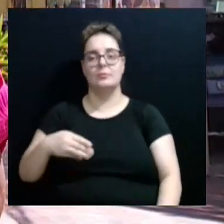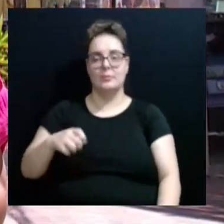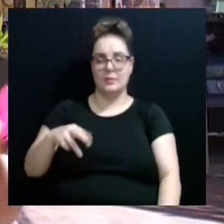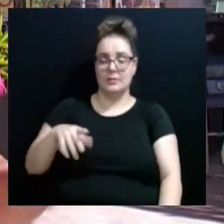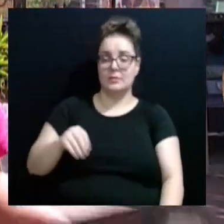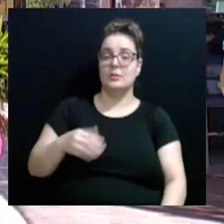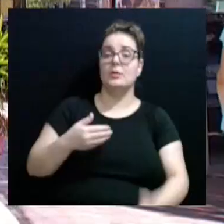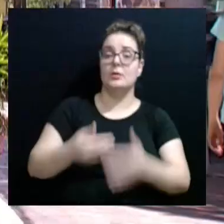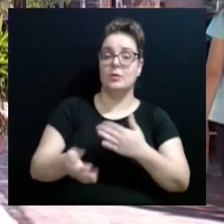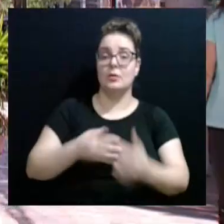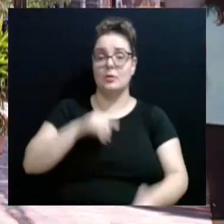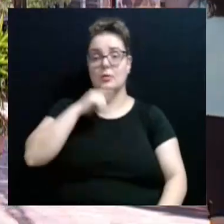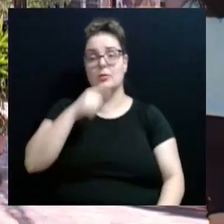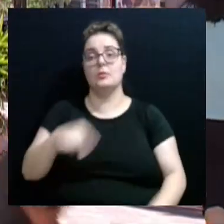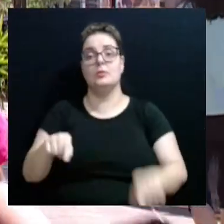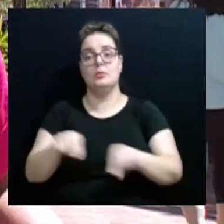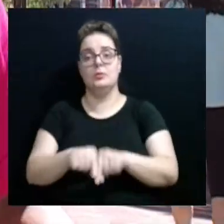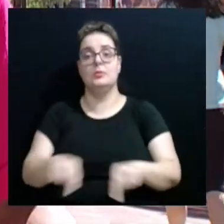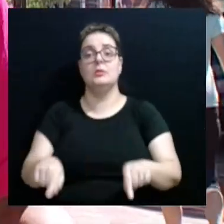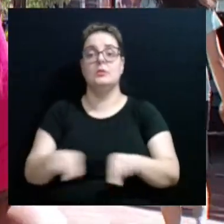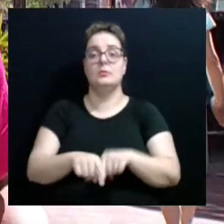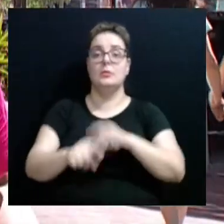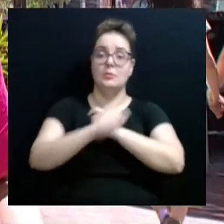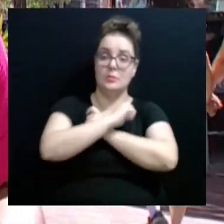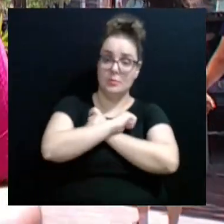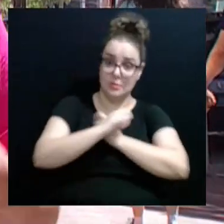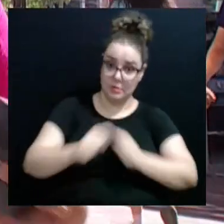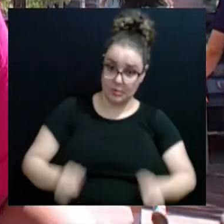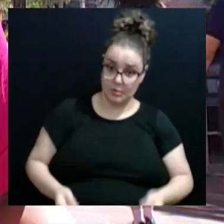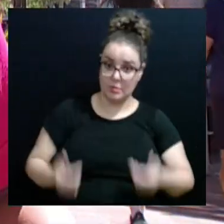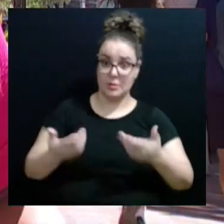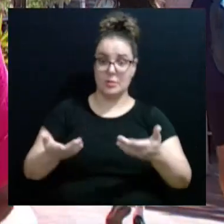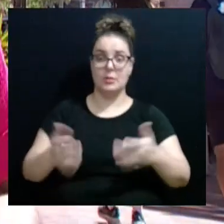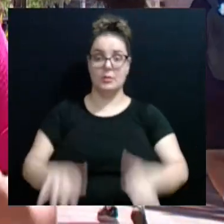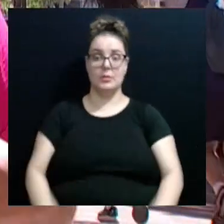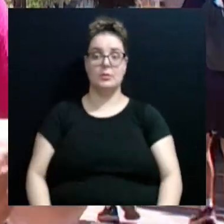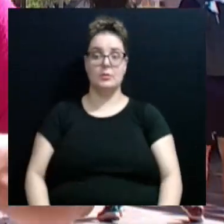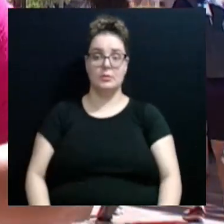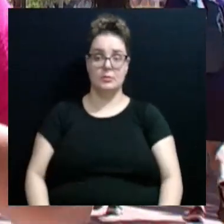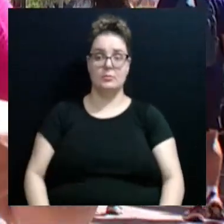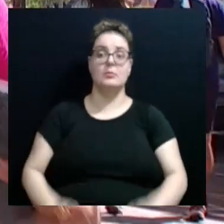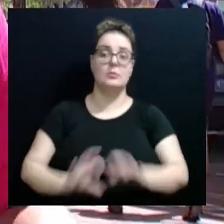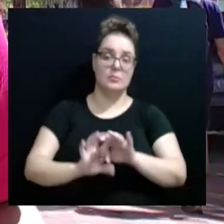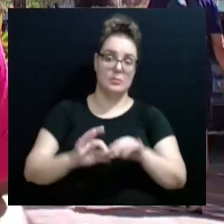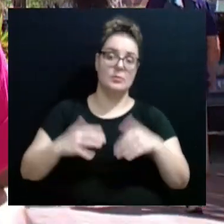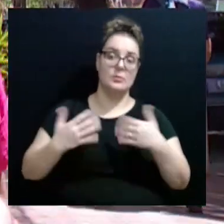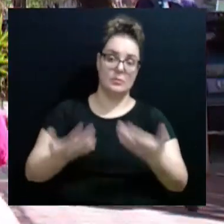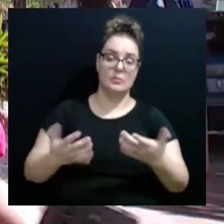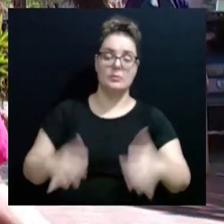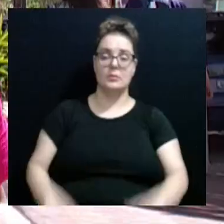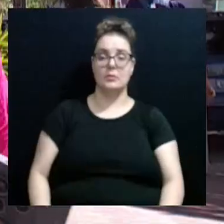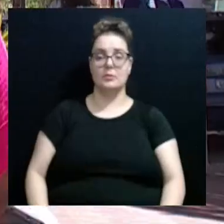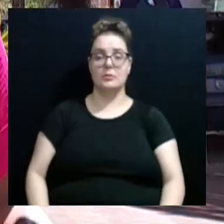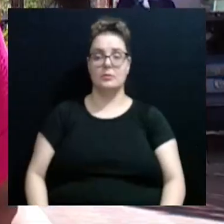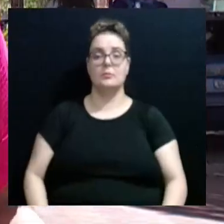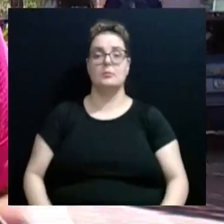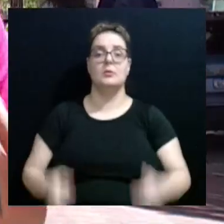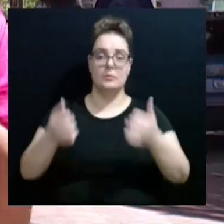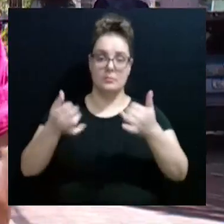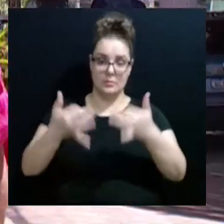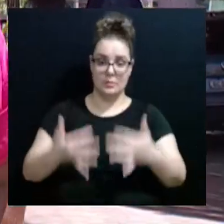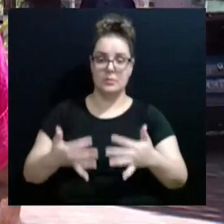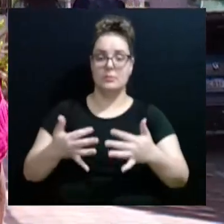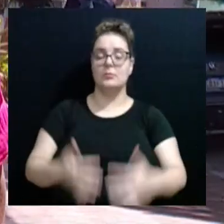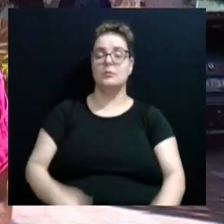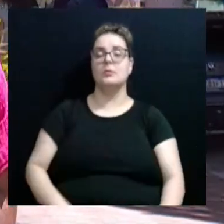também, além dos agentes, né, que ficam aqui disponíveis, né, para orientar a população nesse período, né,